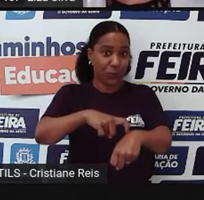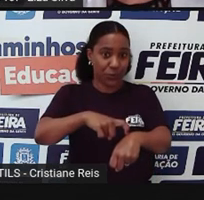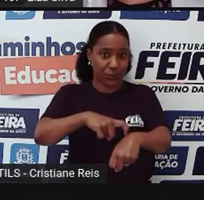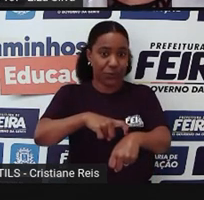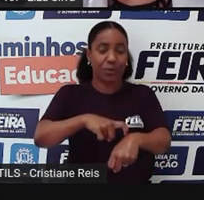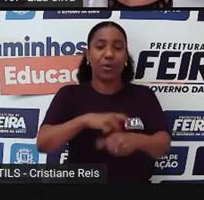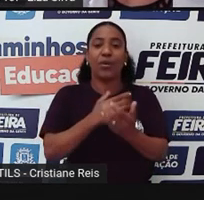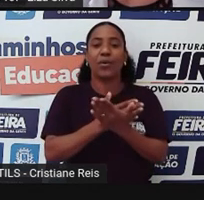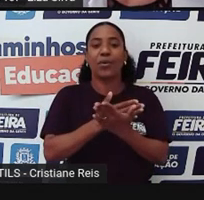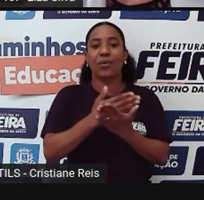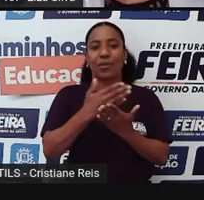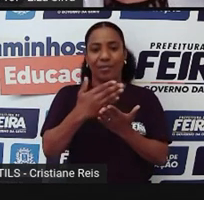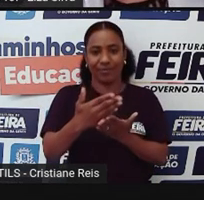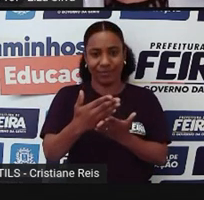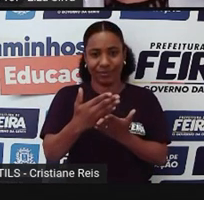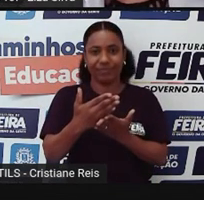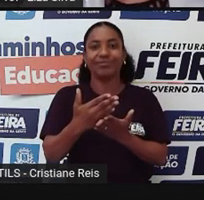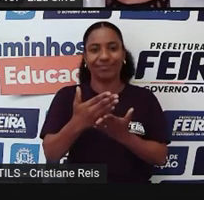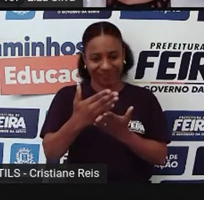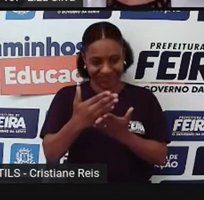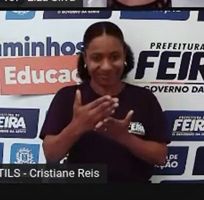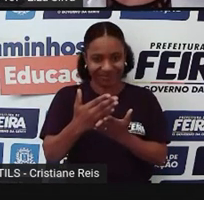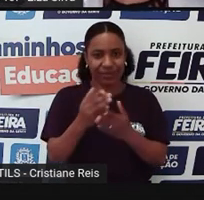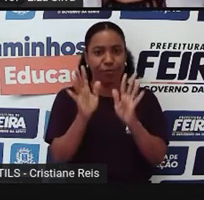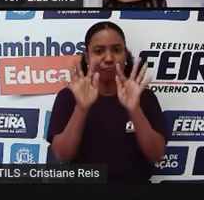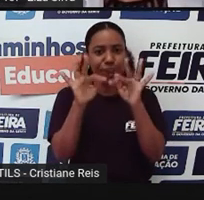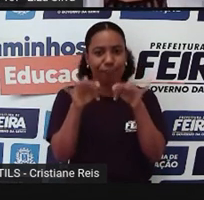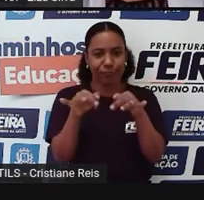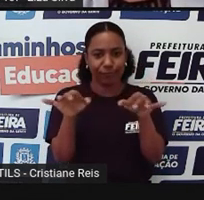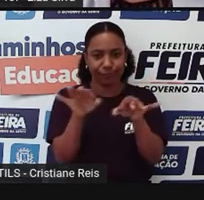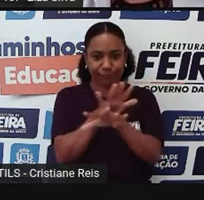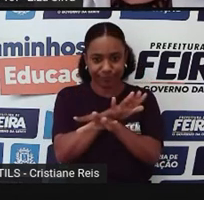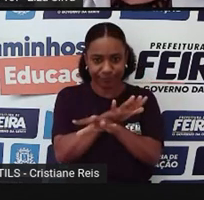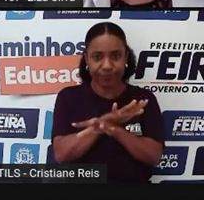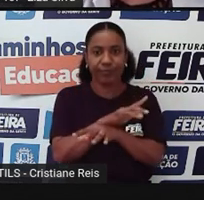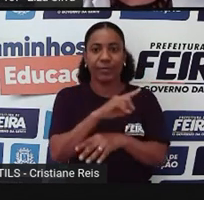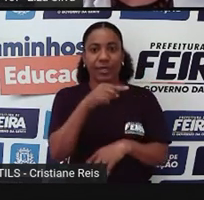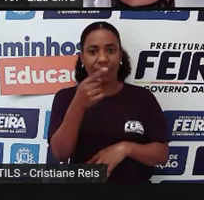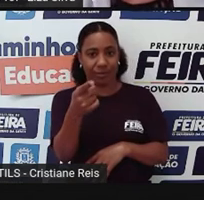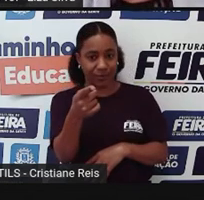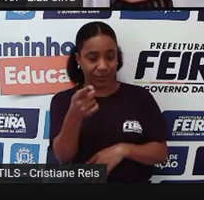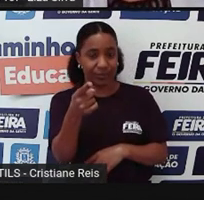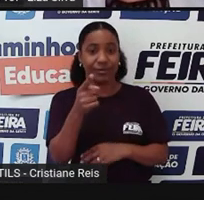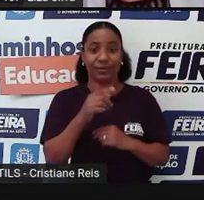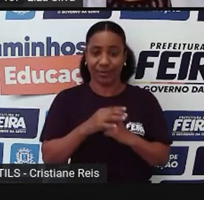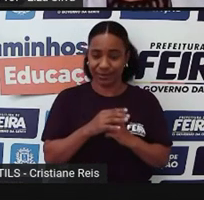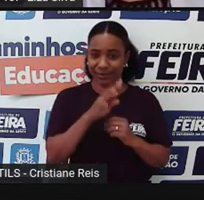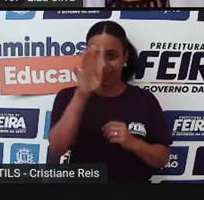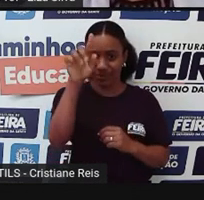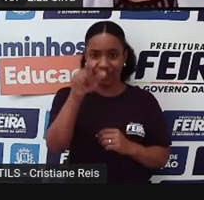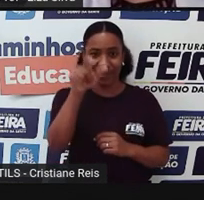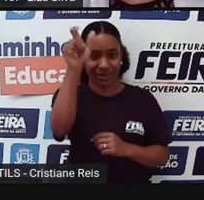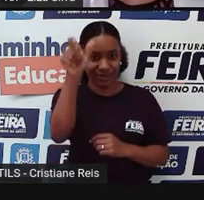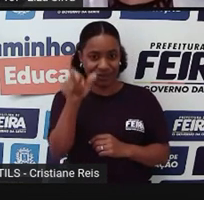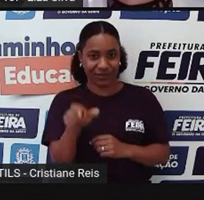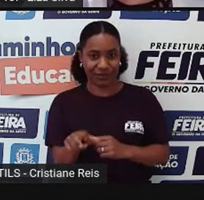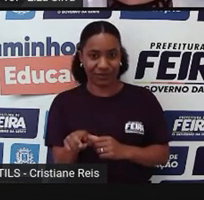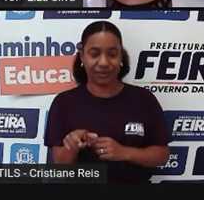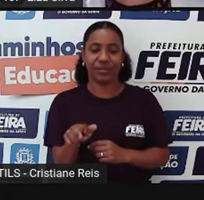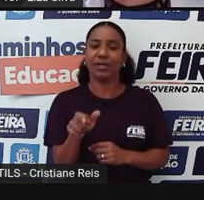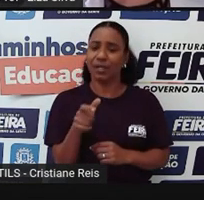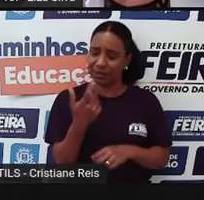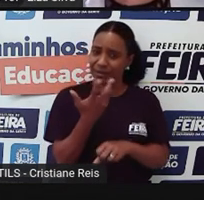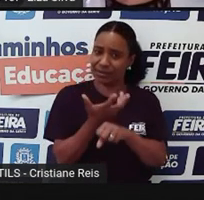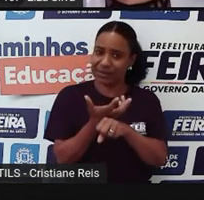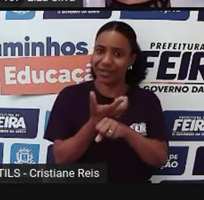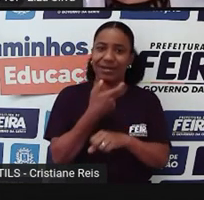a partir daqui você irá especificar o nome da disciplina em inglês que você terá aula